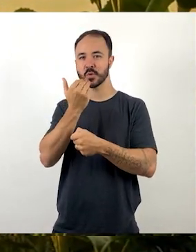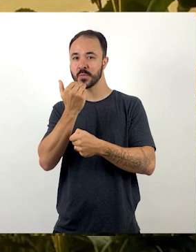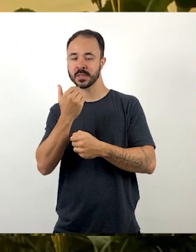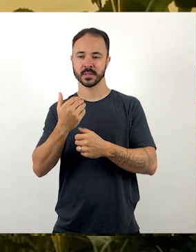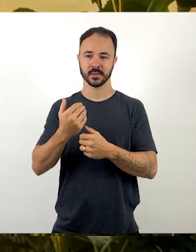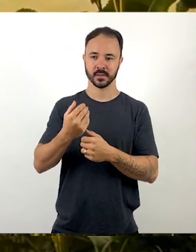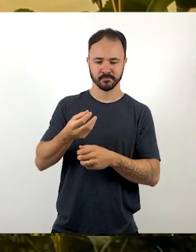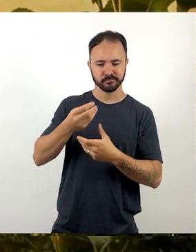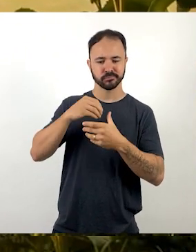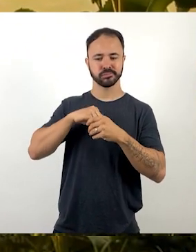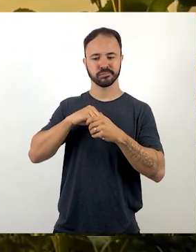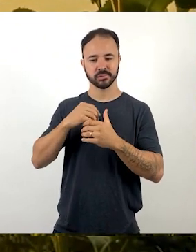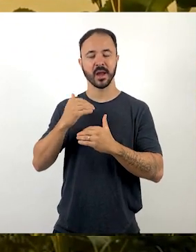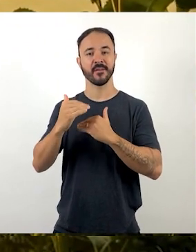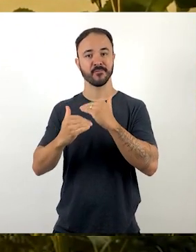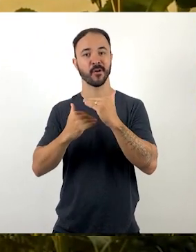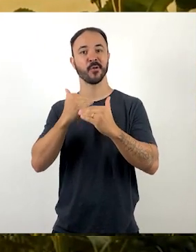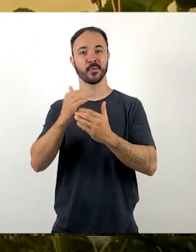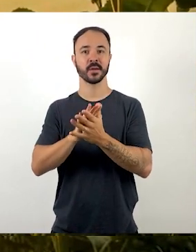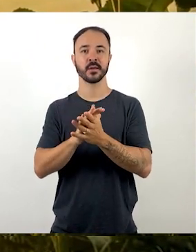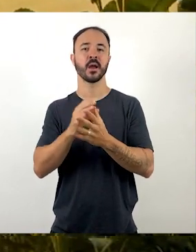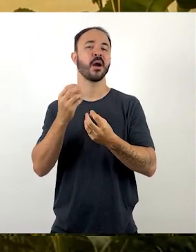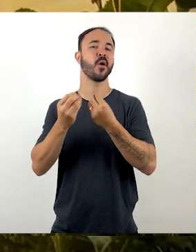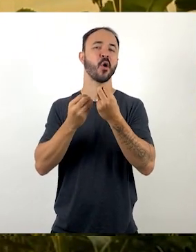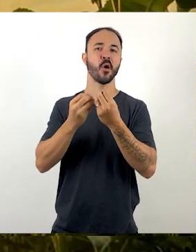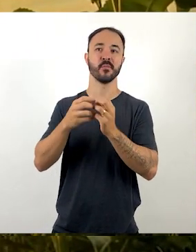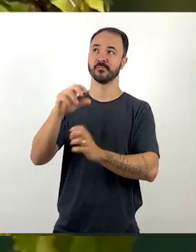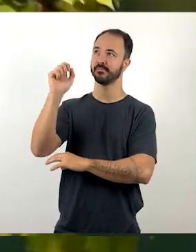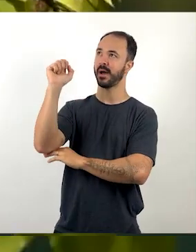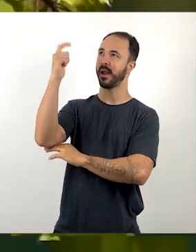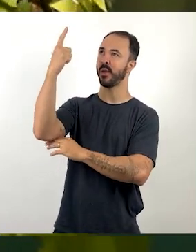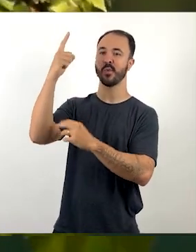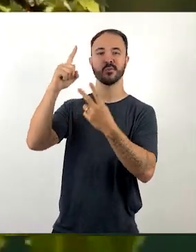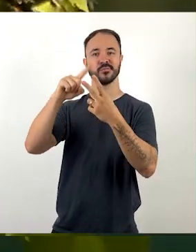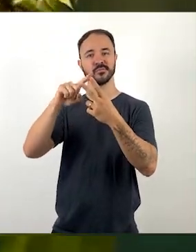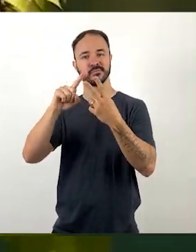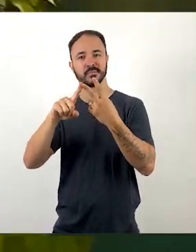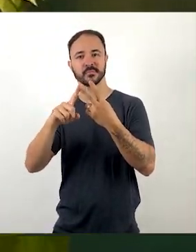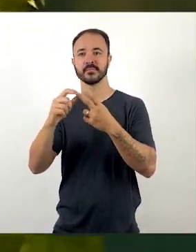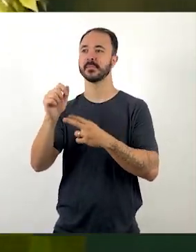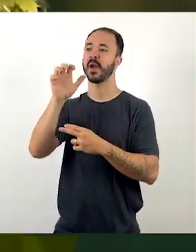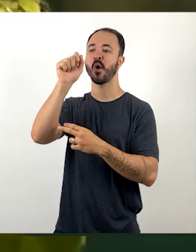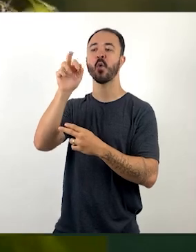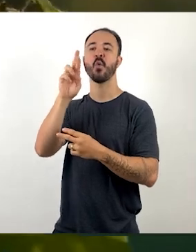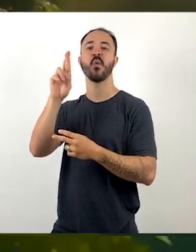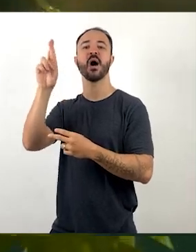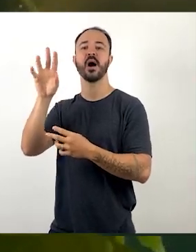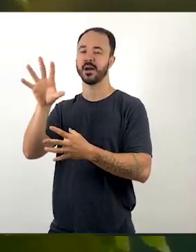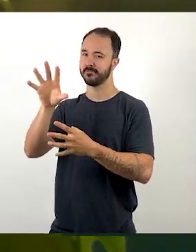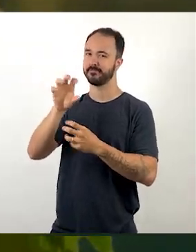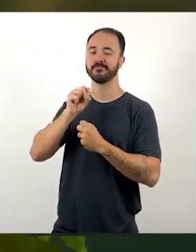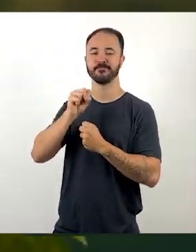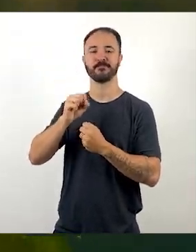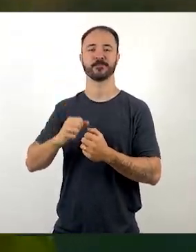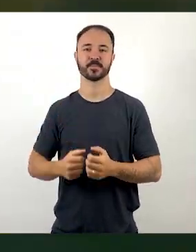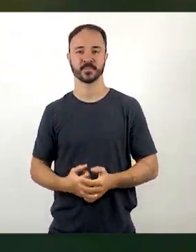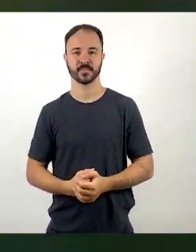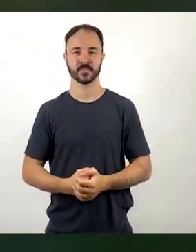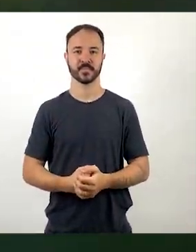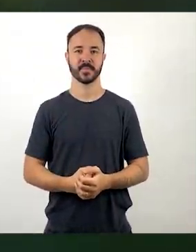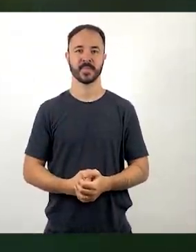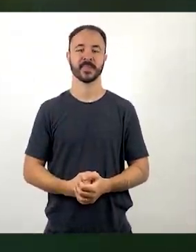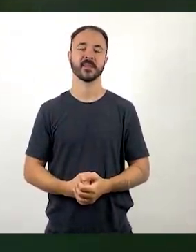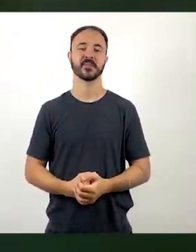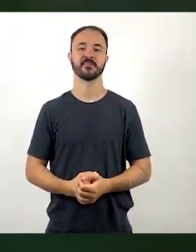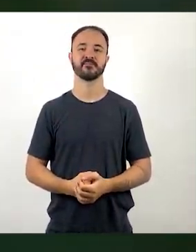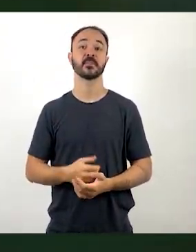das reações respiratórias nas plantas são o oxigênio e glicose e a sacarose. Já o resultado dessas reações são o